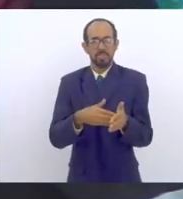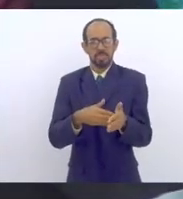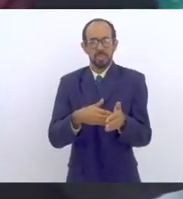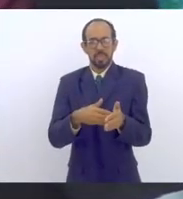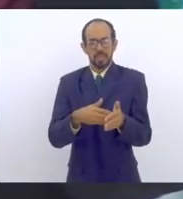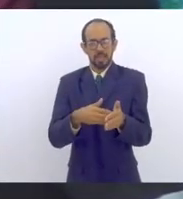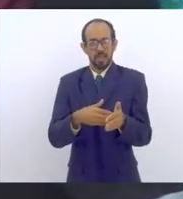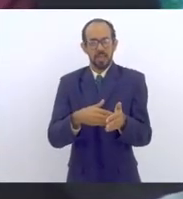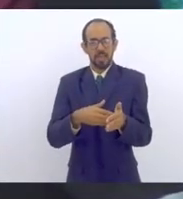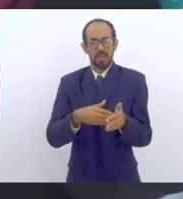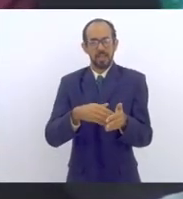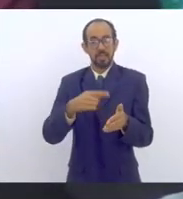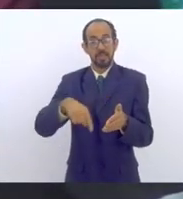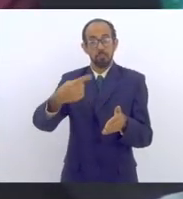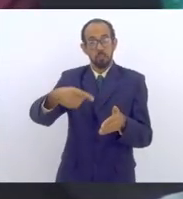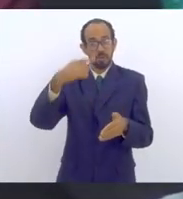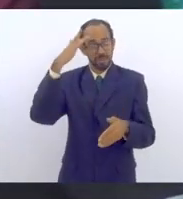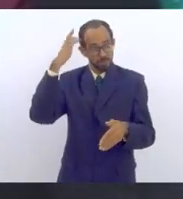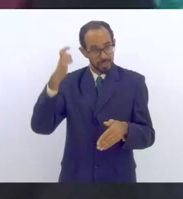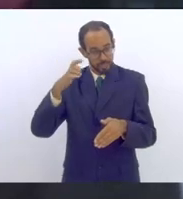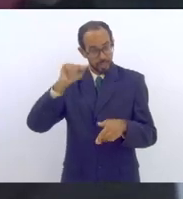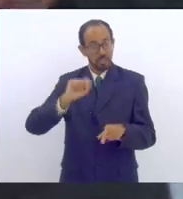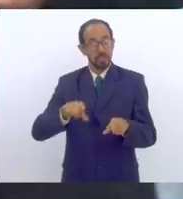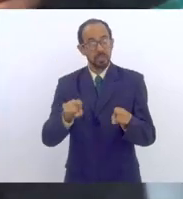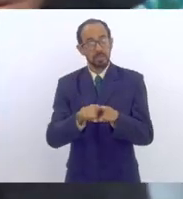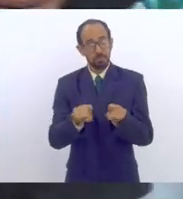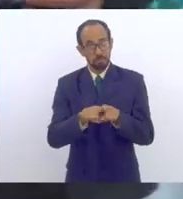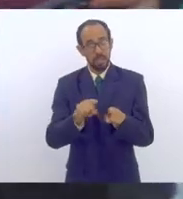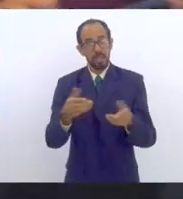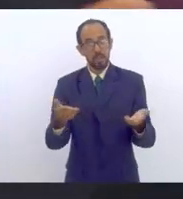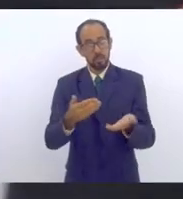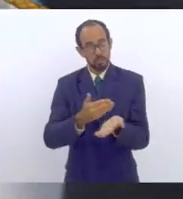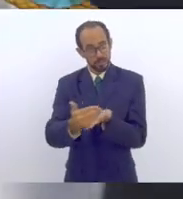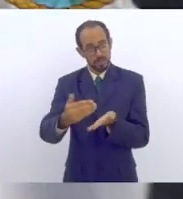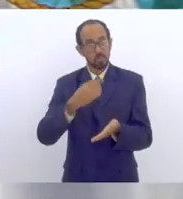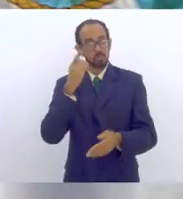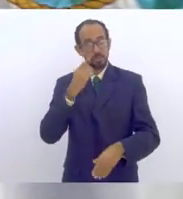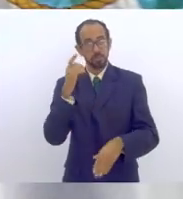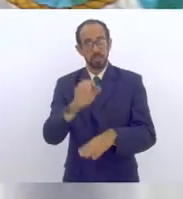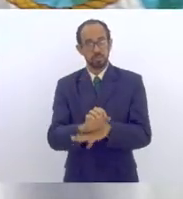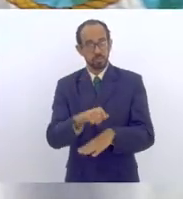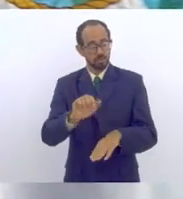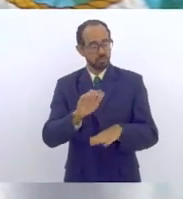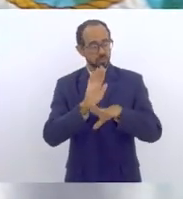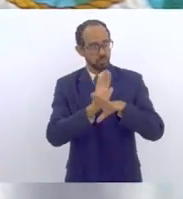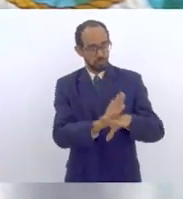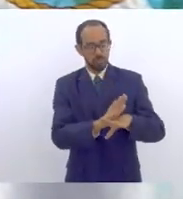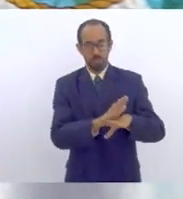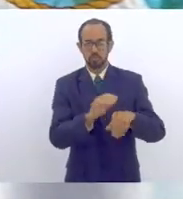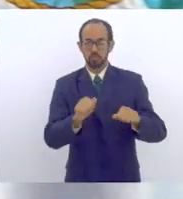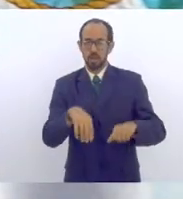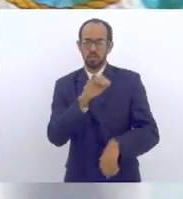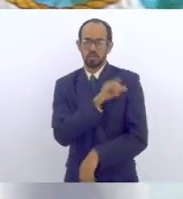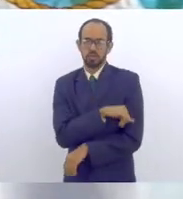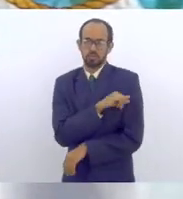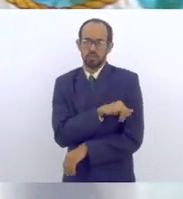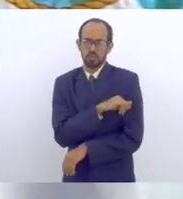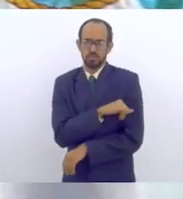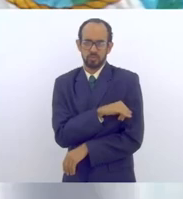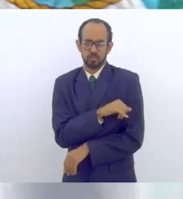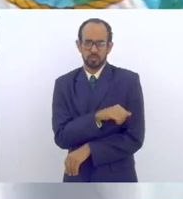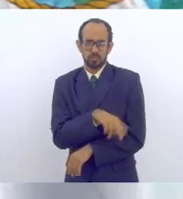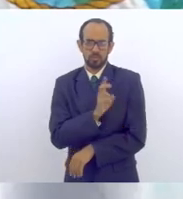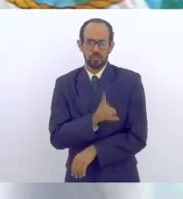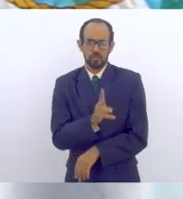e desejar você toda sorte do mundo a tua equipe para que você possa contribuir com o Rio de Janeiro eu falei uma vez e repito para você